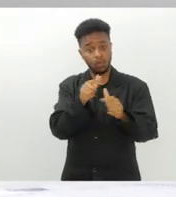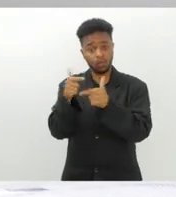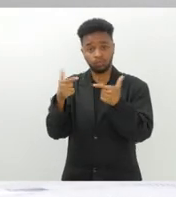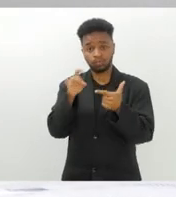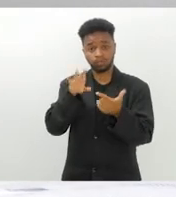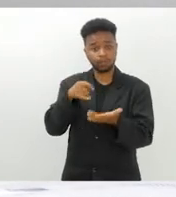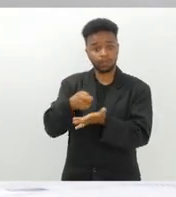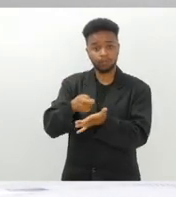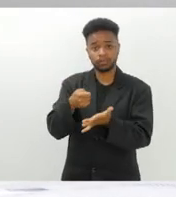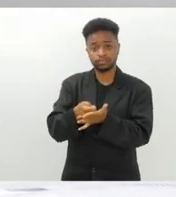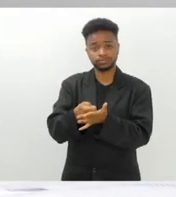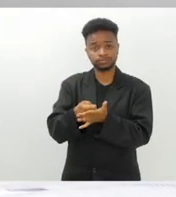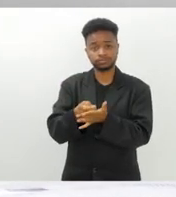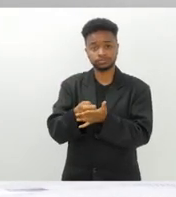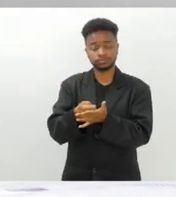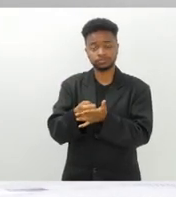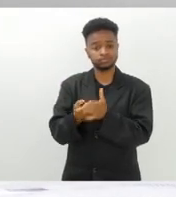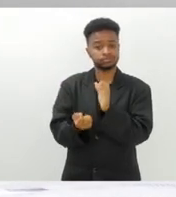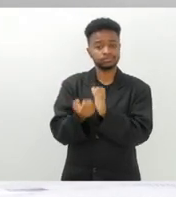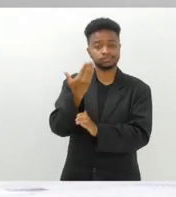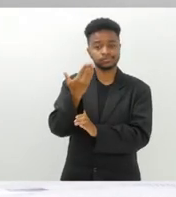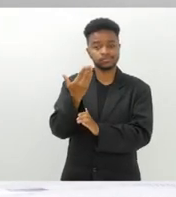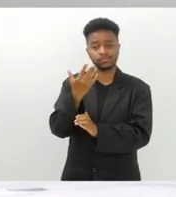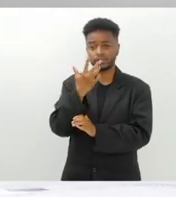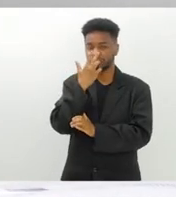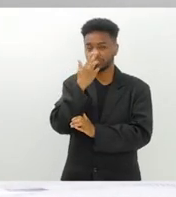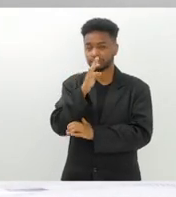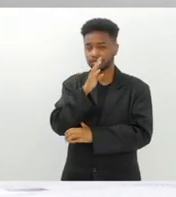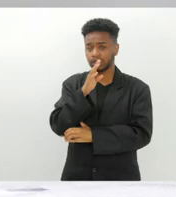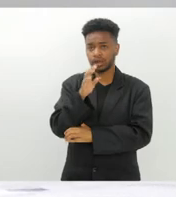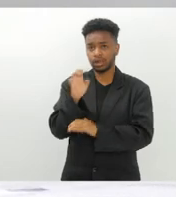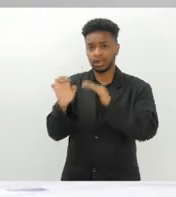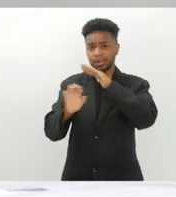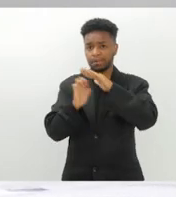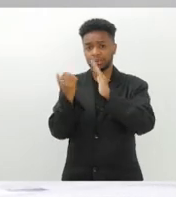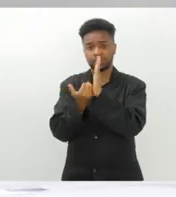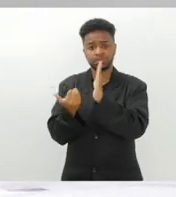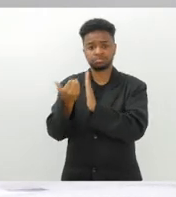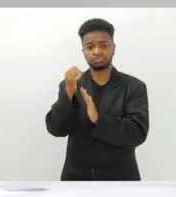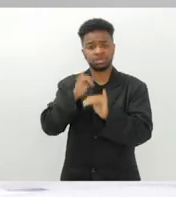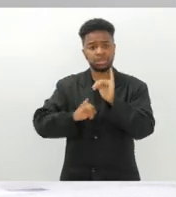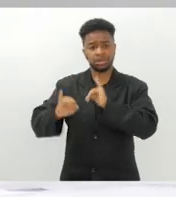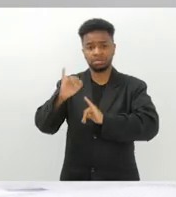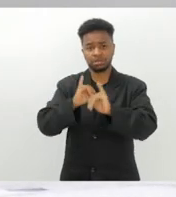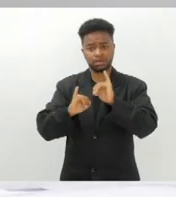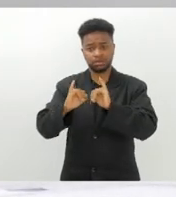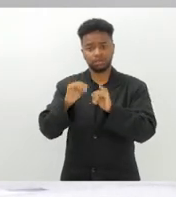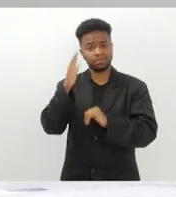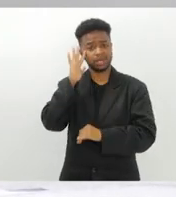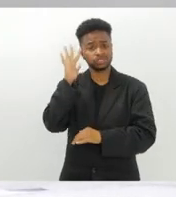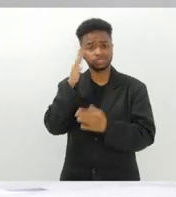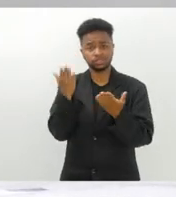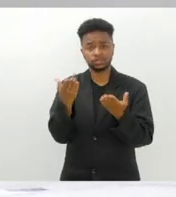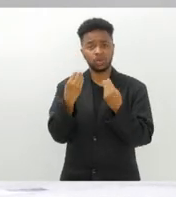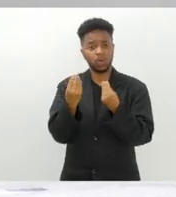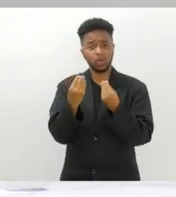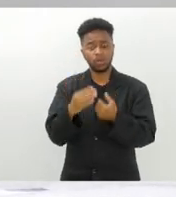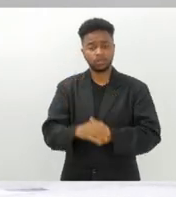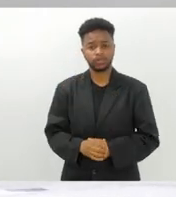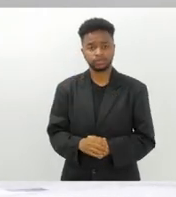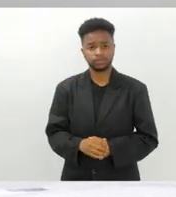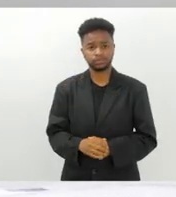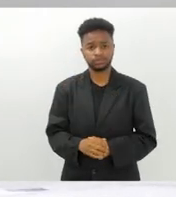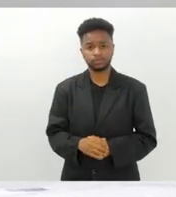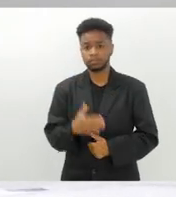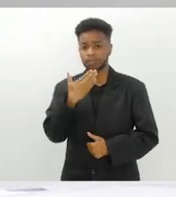que transplantaram como se fosse uma grande empresa química, uma indústria. Imagina cobrar de uma